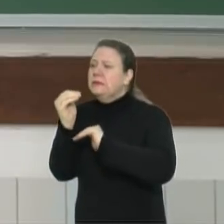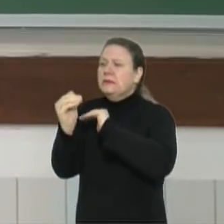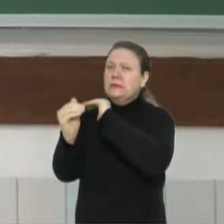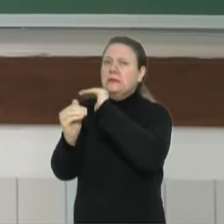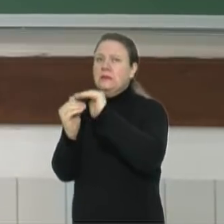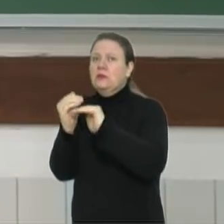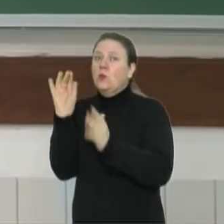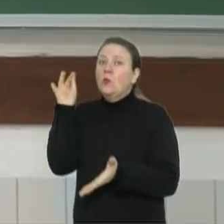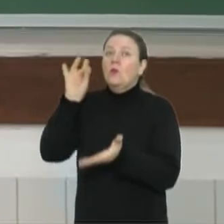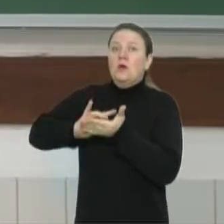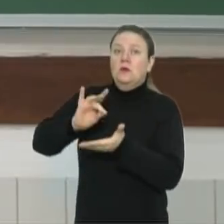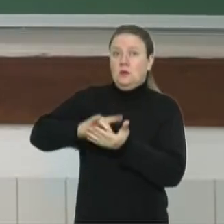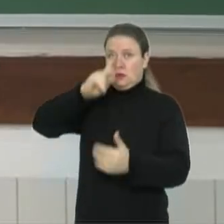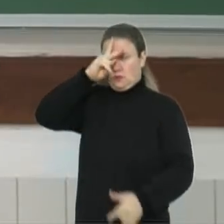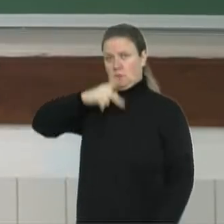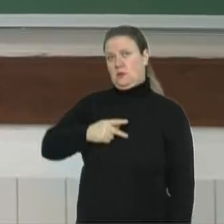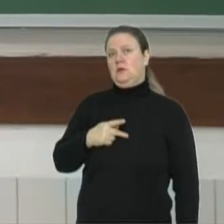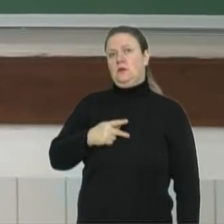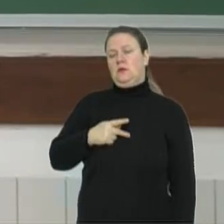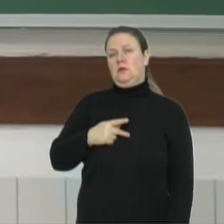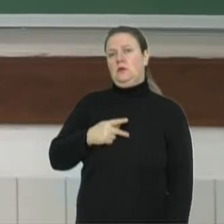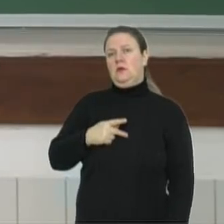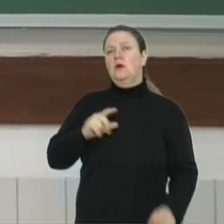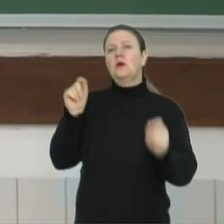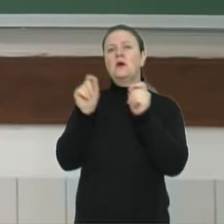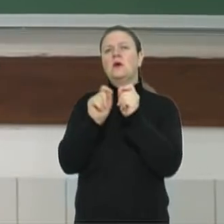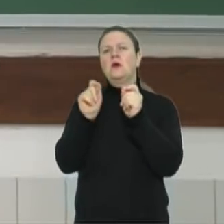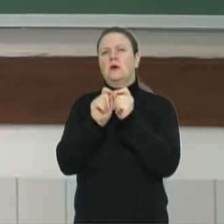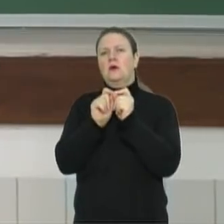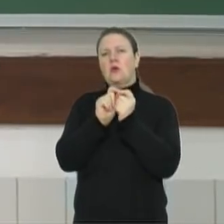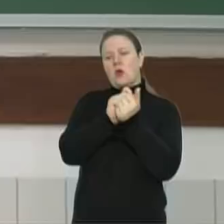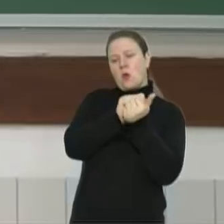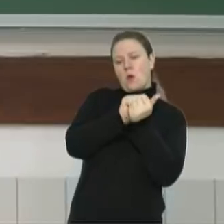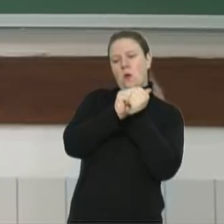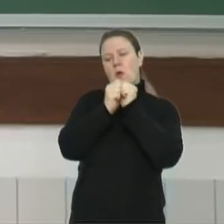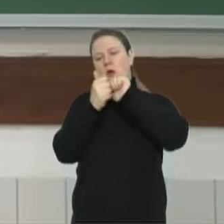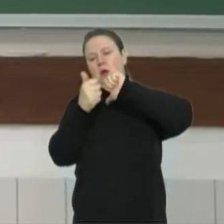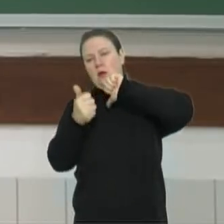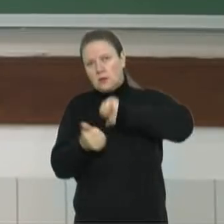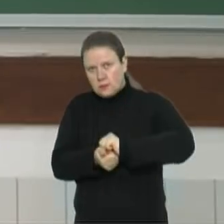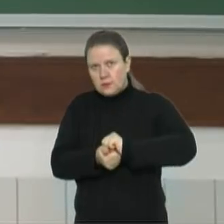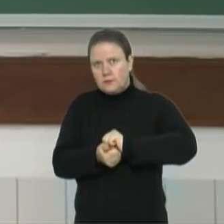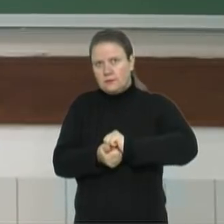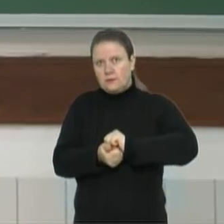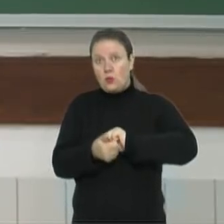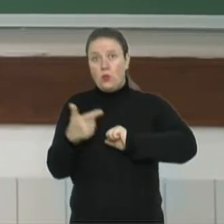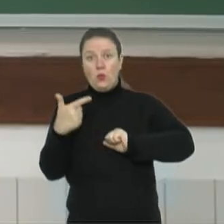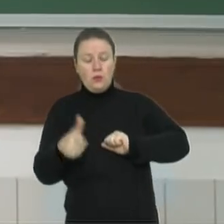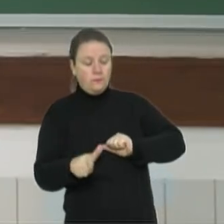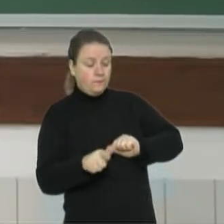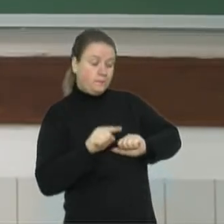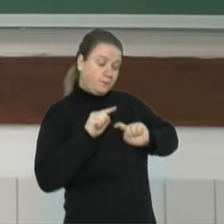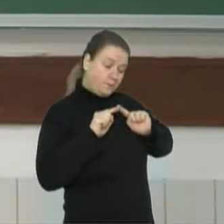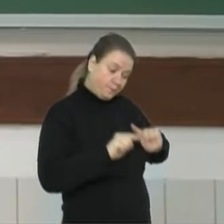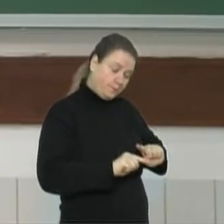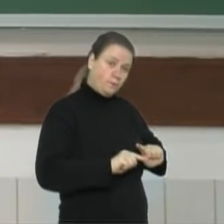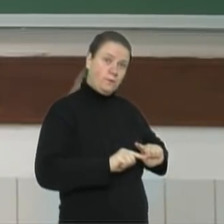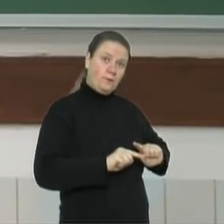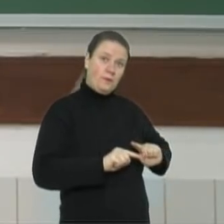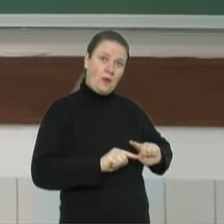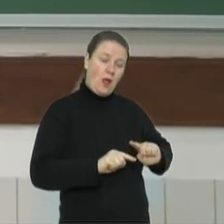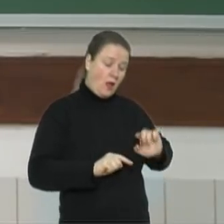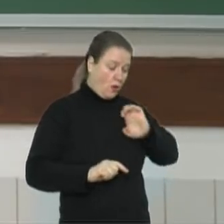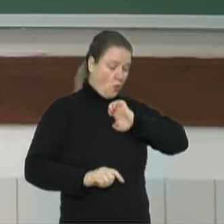diz Heidegger, própria, ela vai sendo moldada pelo outro. E a partir disso, né, a criança, o